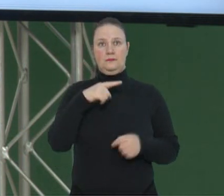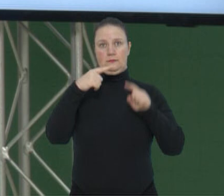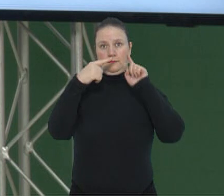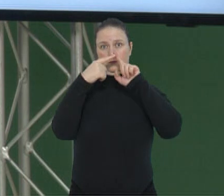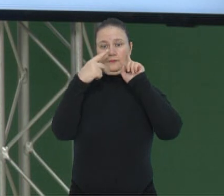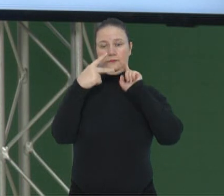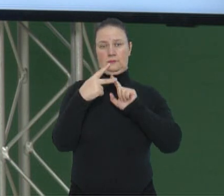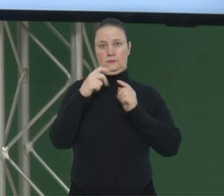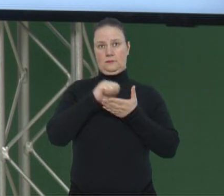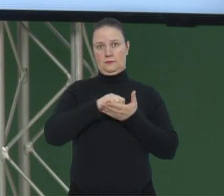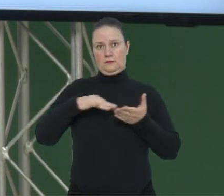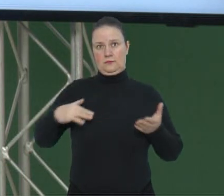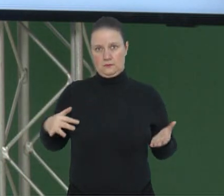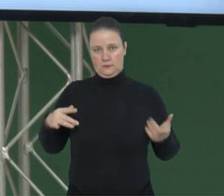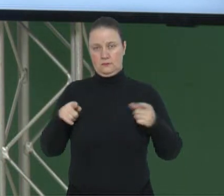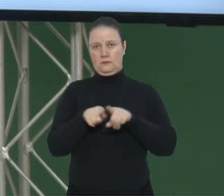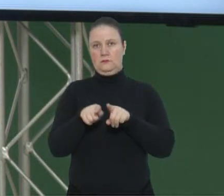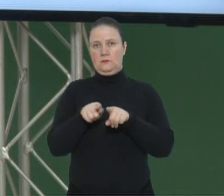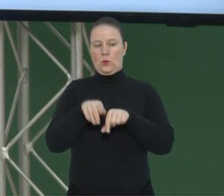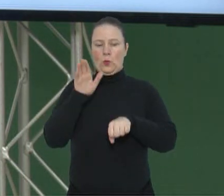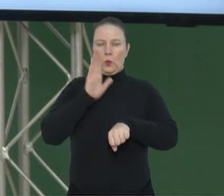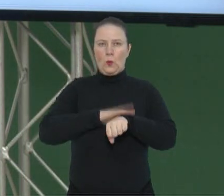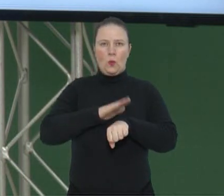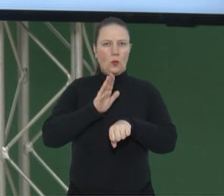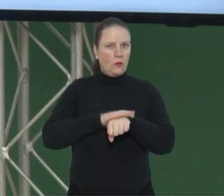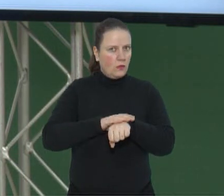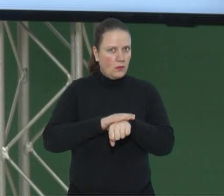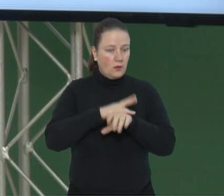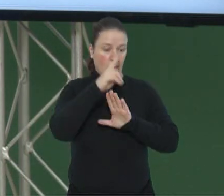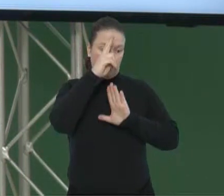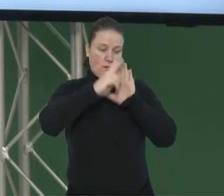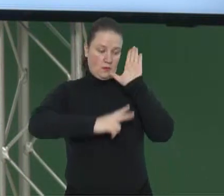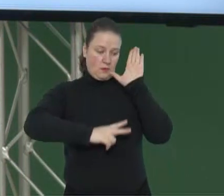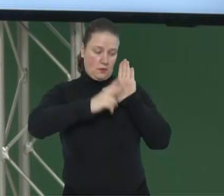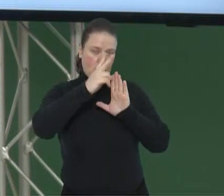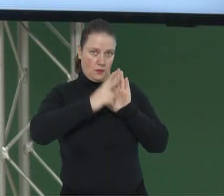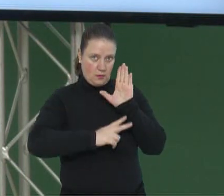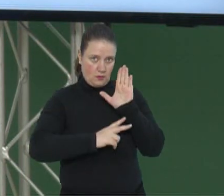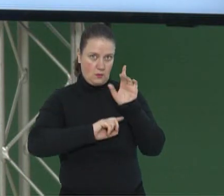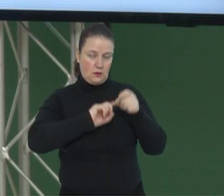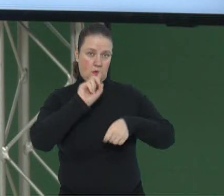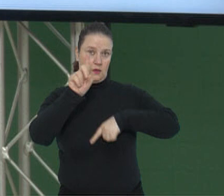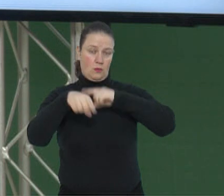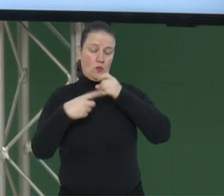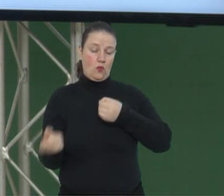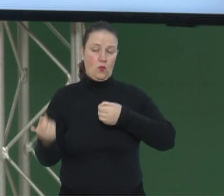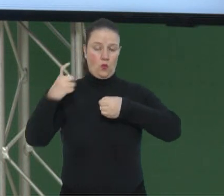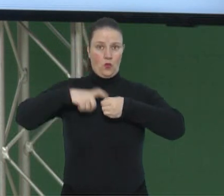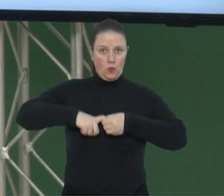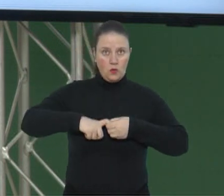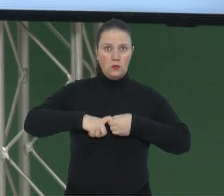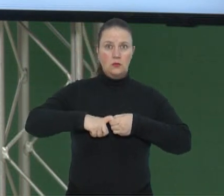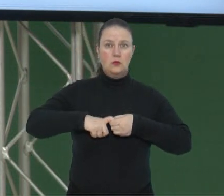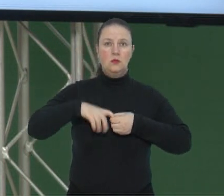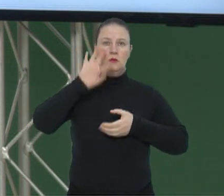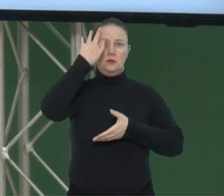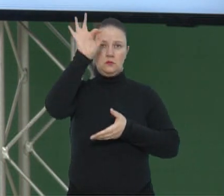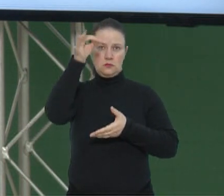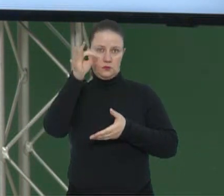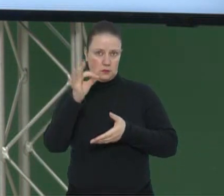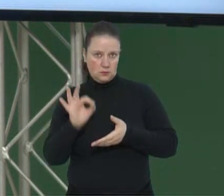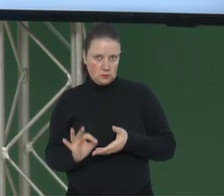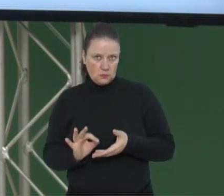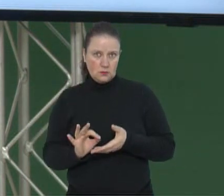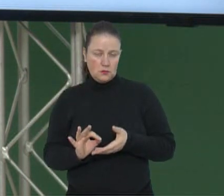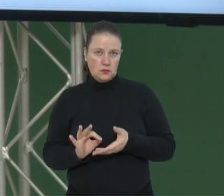duas atividades. Vou dar um tempinho para vocês lerem, eu retorno aqui para a gente